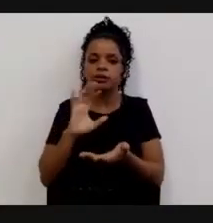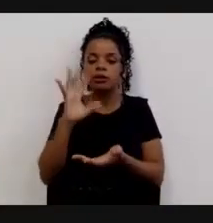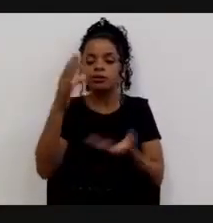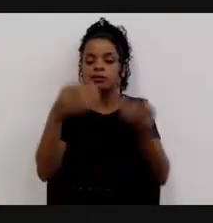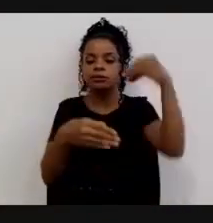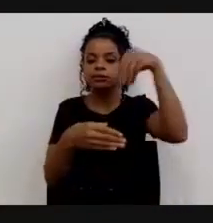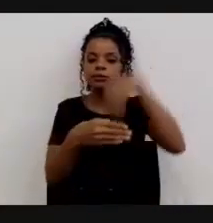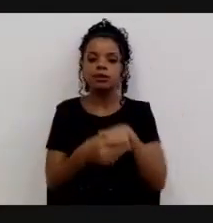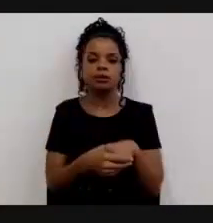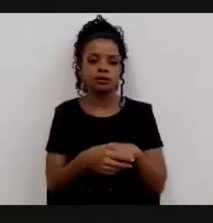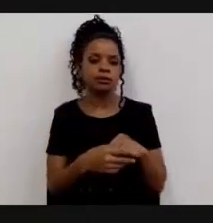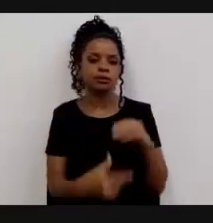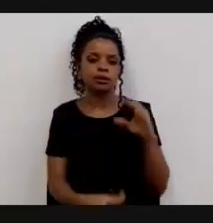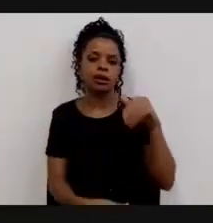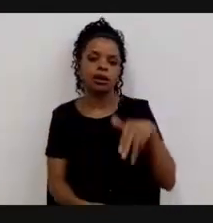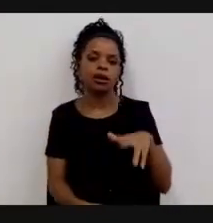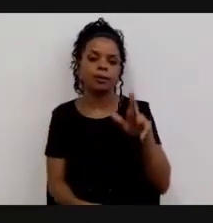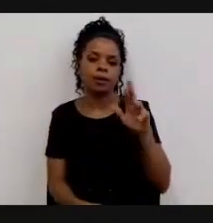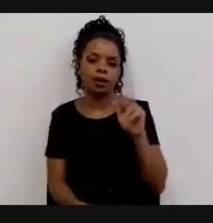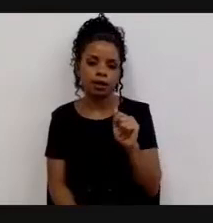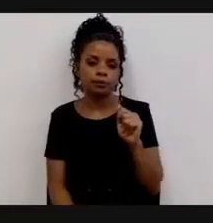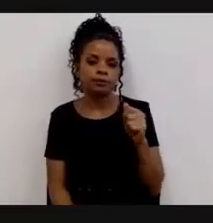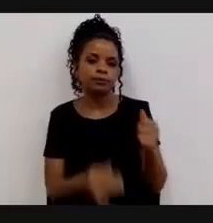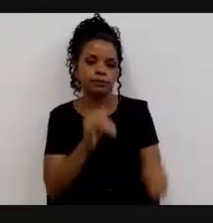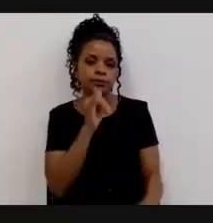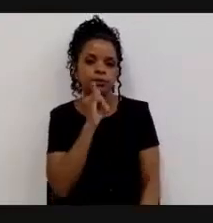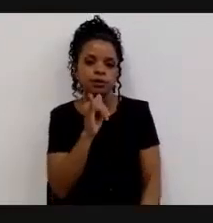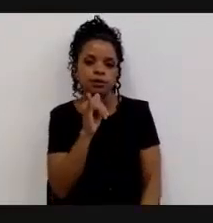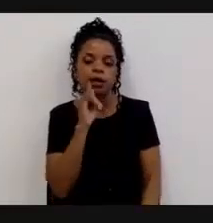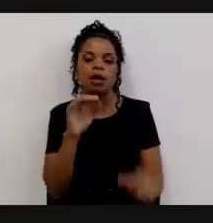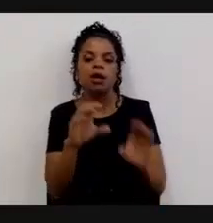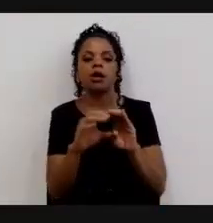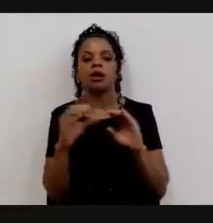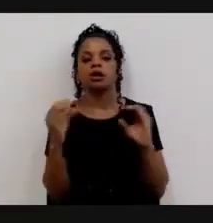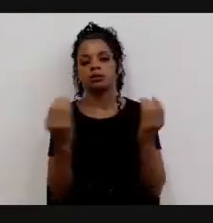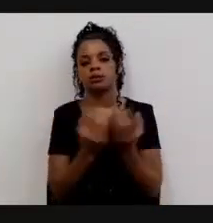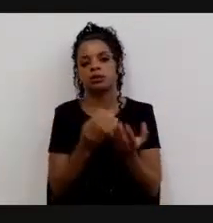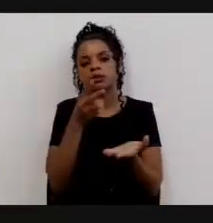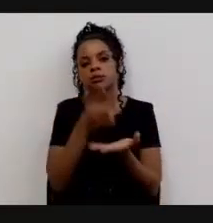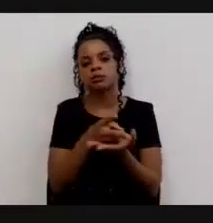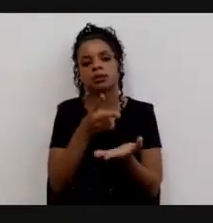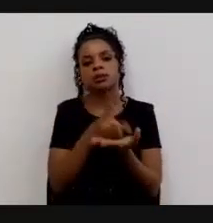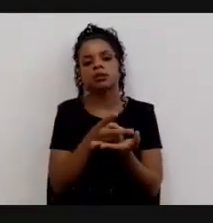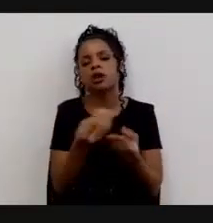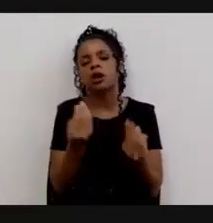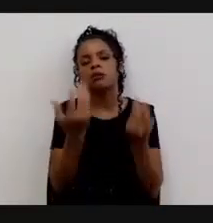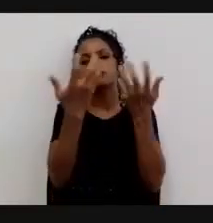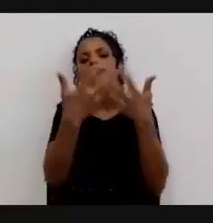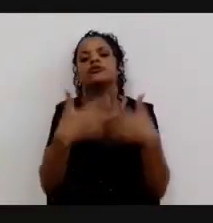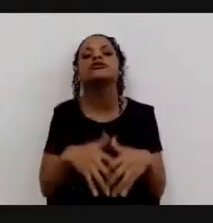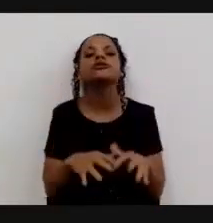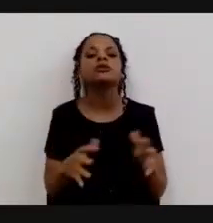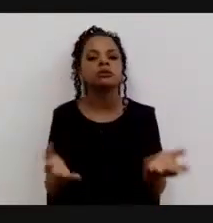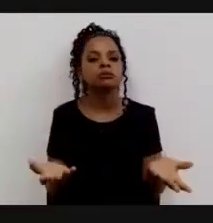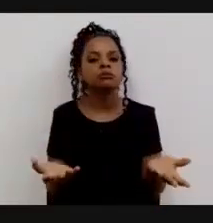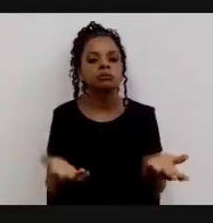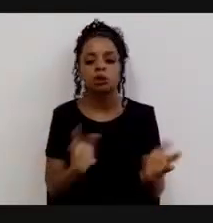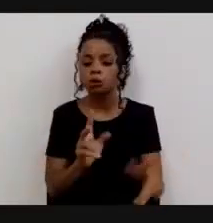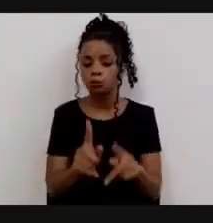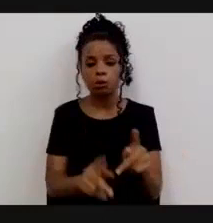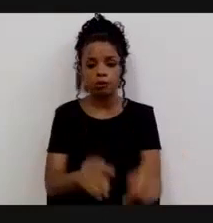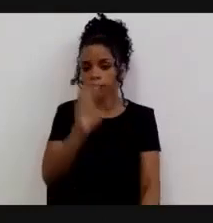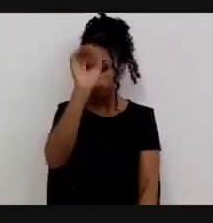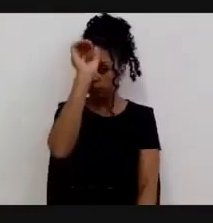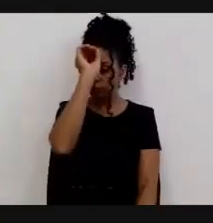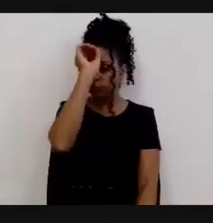Vou dar uns exemplos. Comissões permanentes. Comissões permanentes. Como funcionam as comissões permanentes? O povo nem sabe o que é isso.